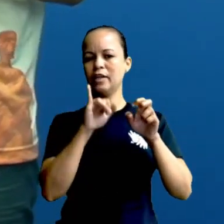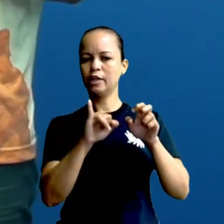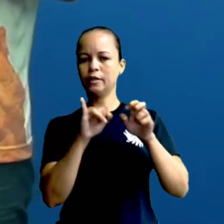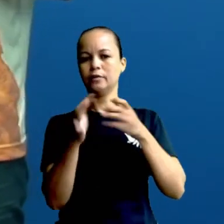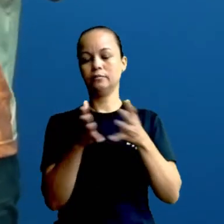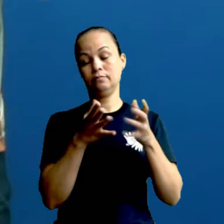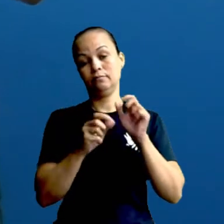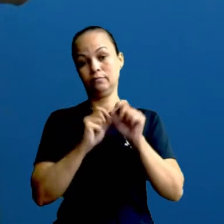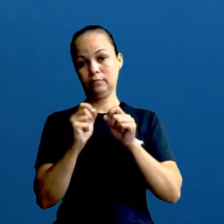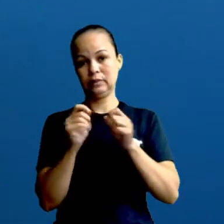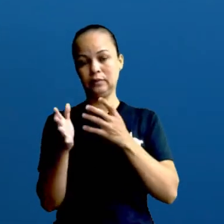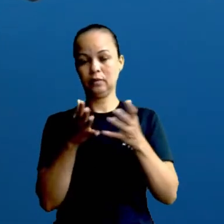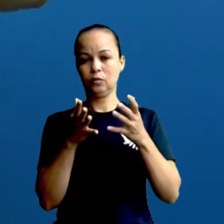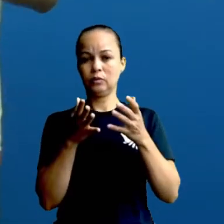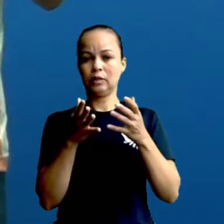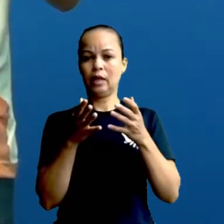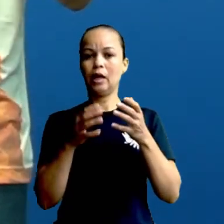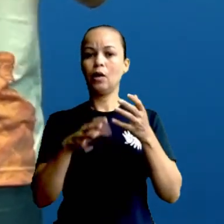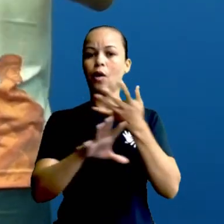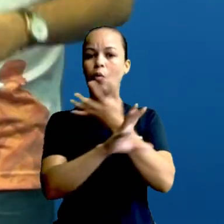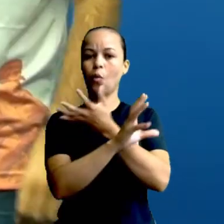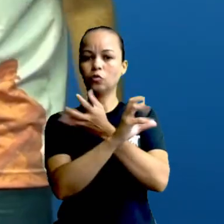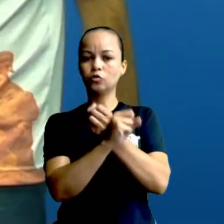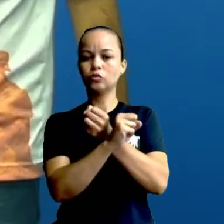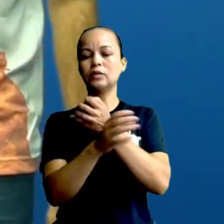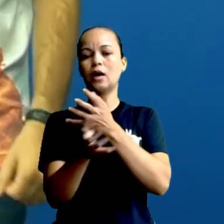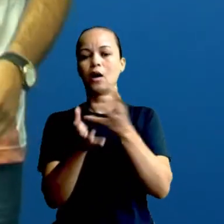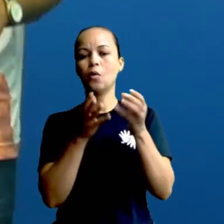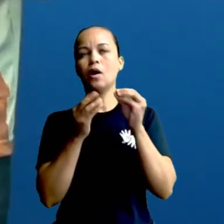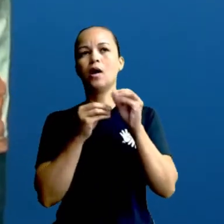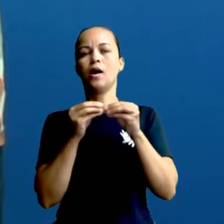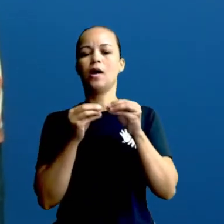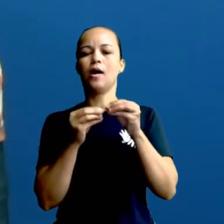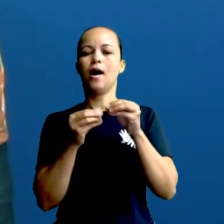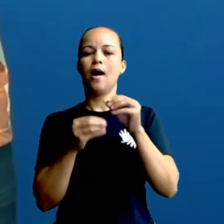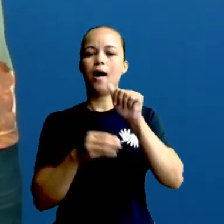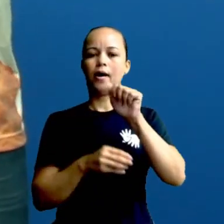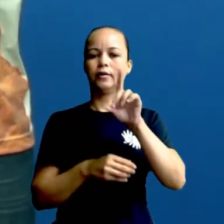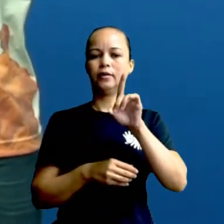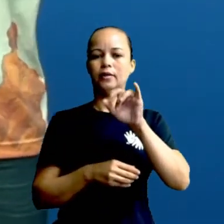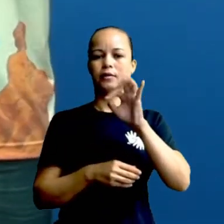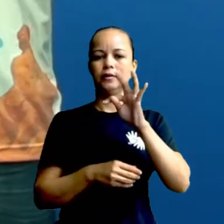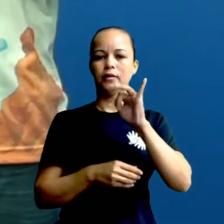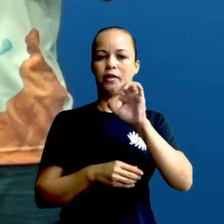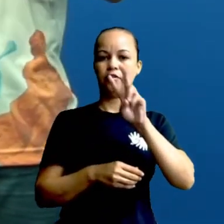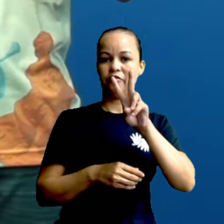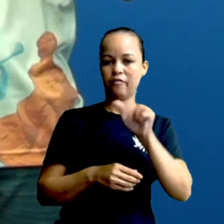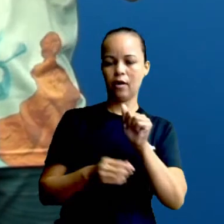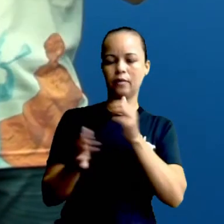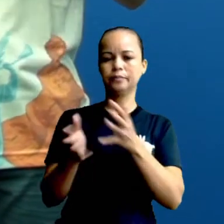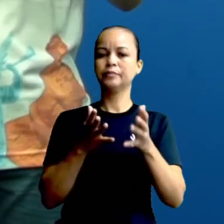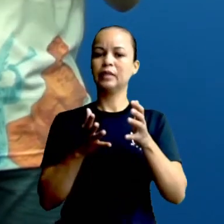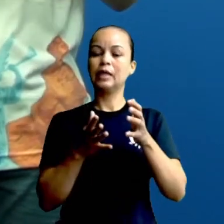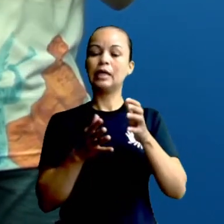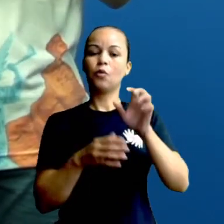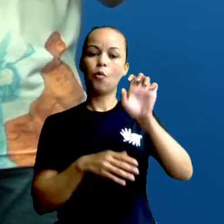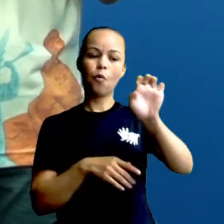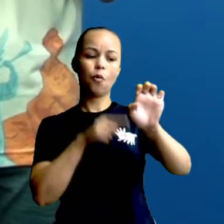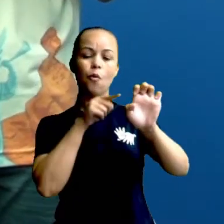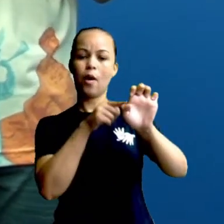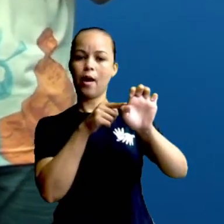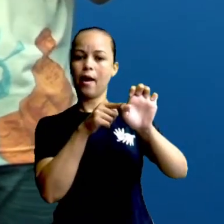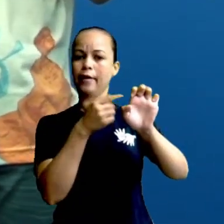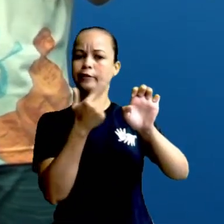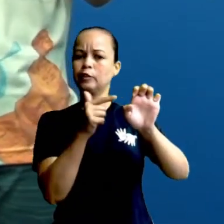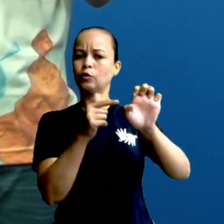conjunção adversativa né aliás uma conjunção aditiva certo então ué sem o acento no meio da